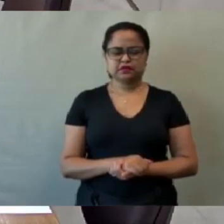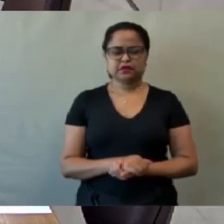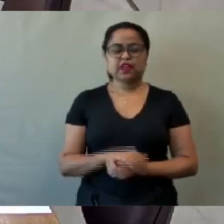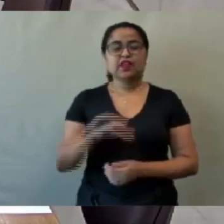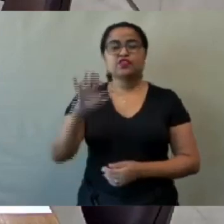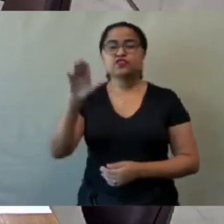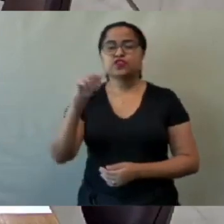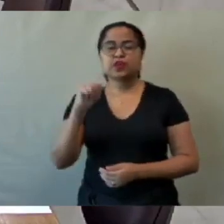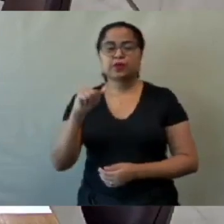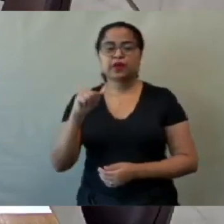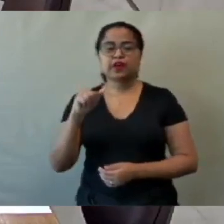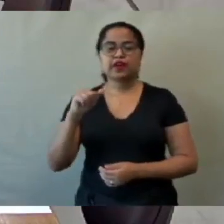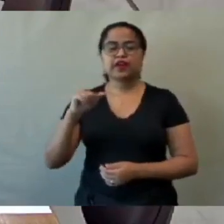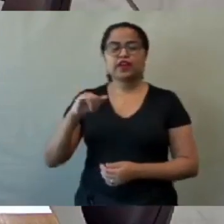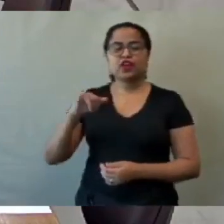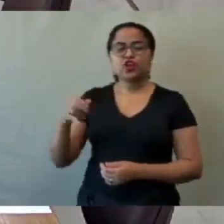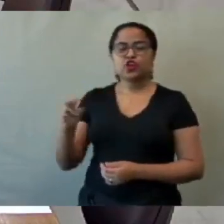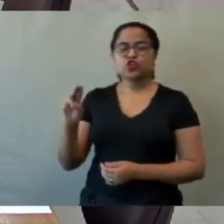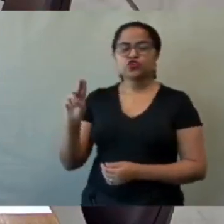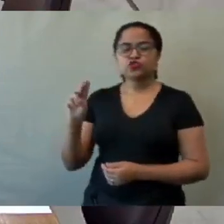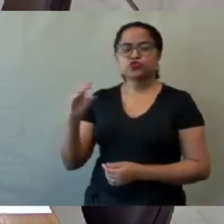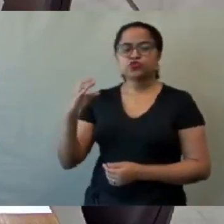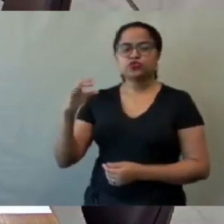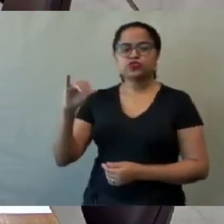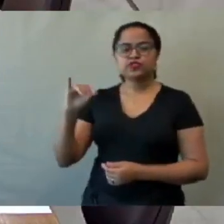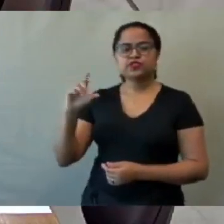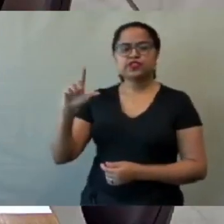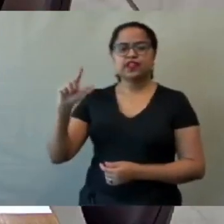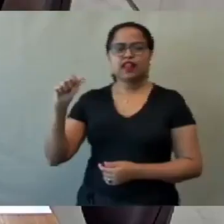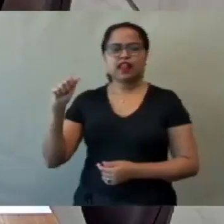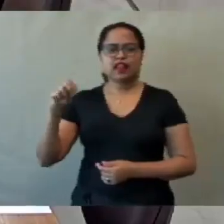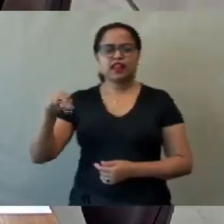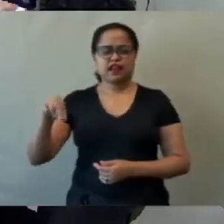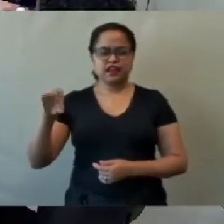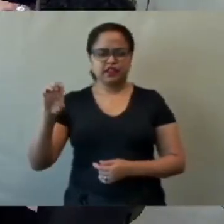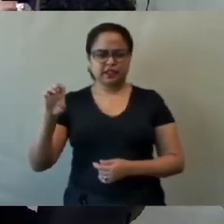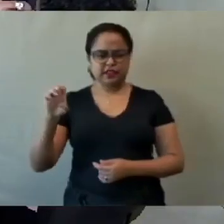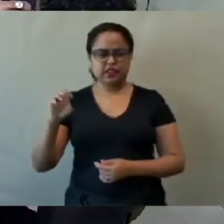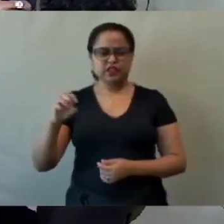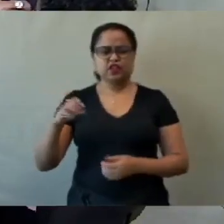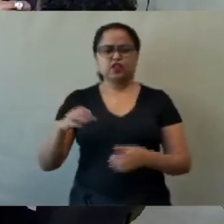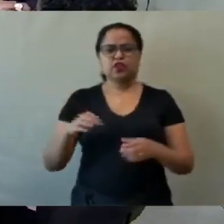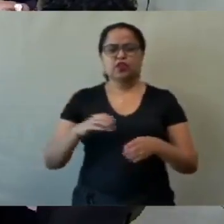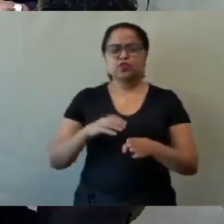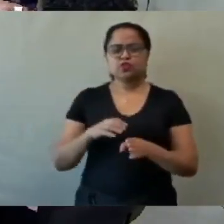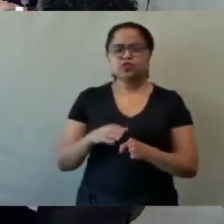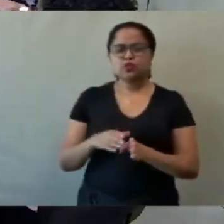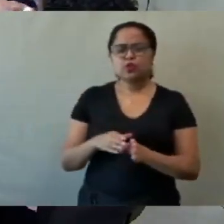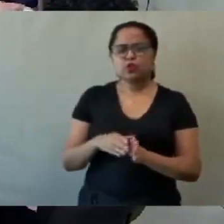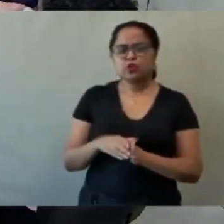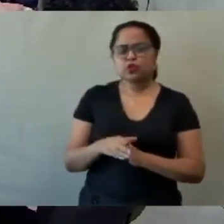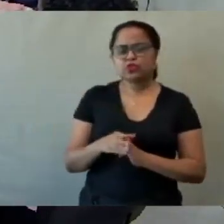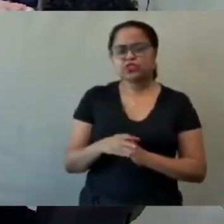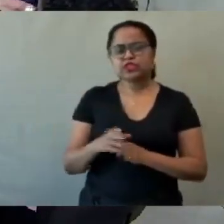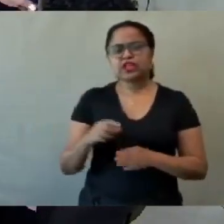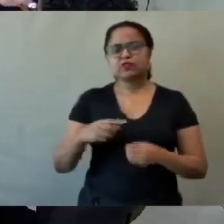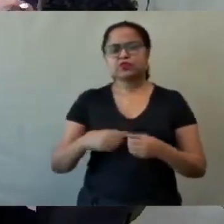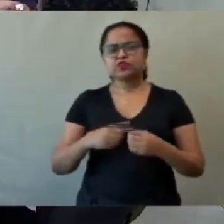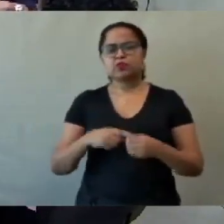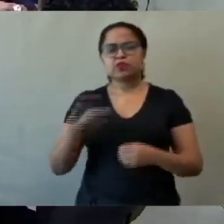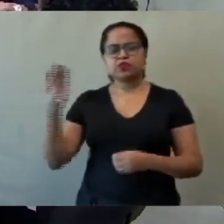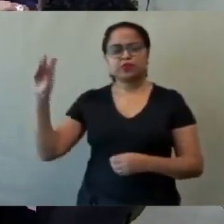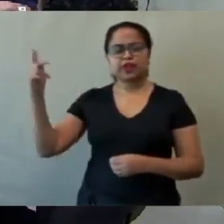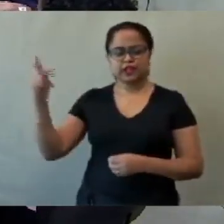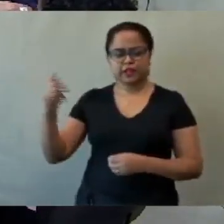Chamar aqui a Jusilane Fernandes de Oliveira, do Conselho Municipal de Educação de Belo Horizonte, e a Valentina